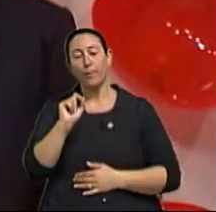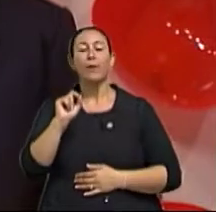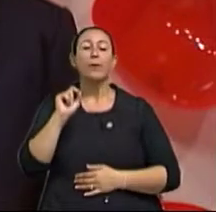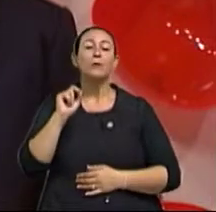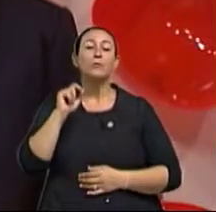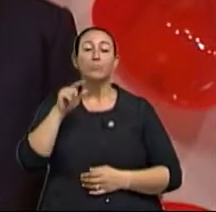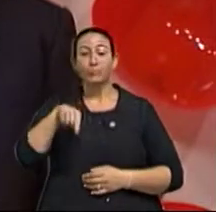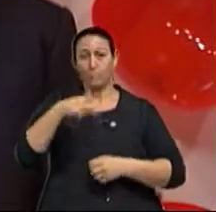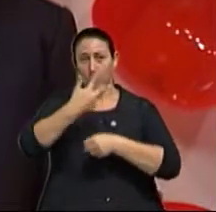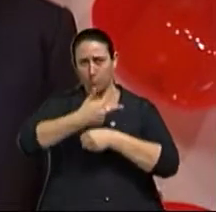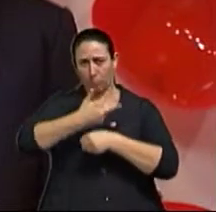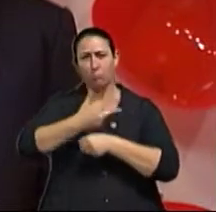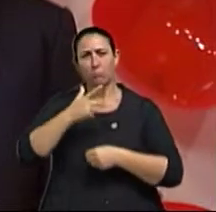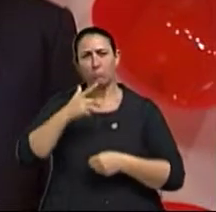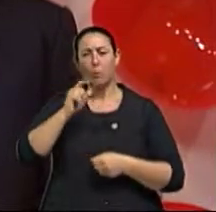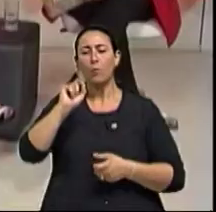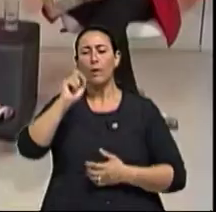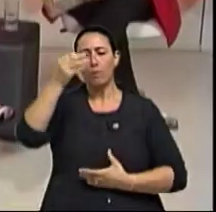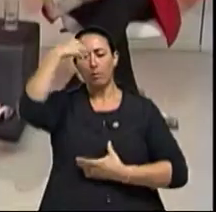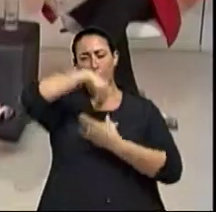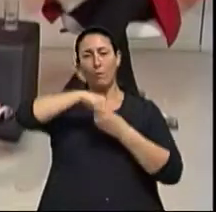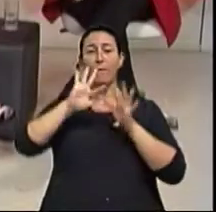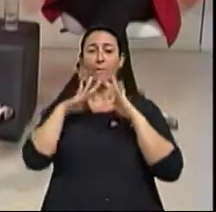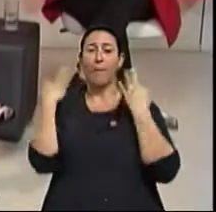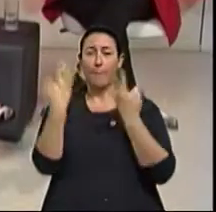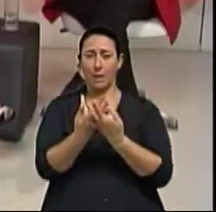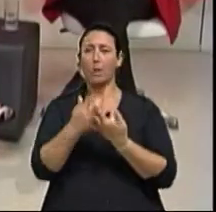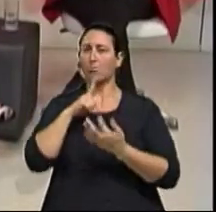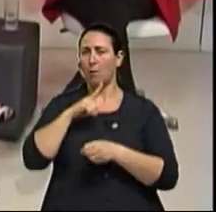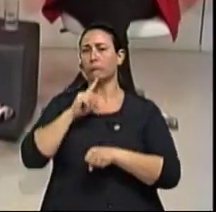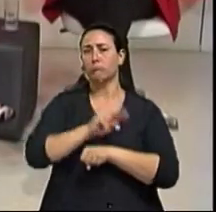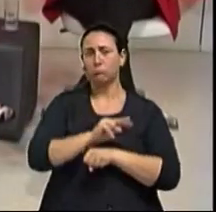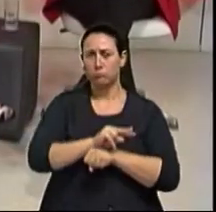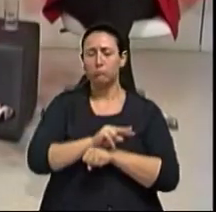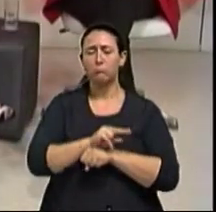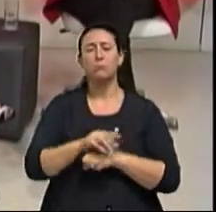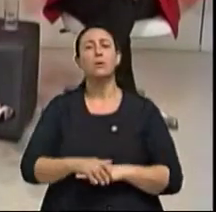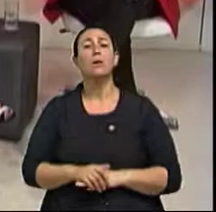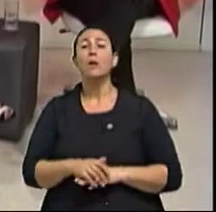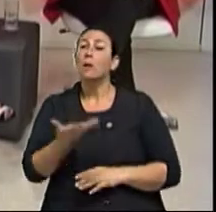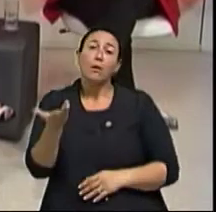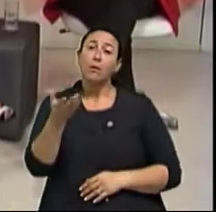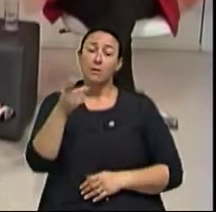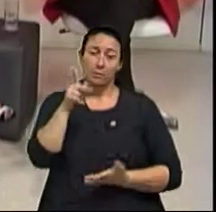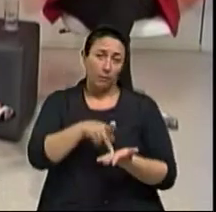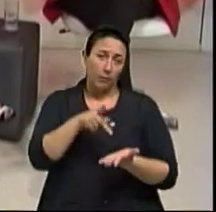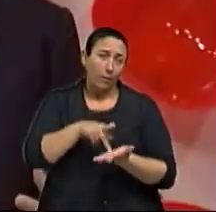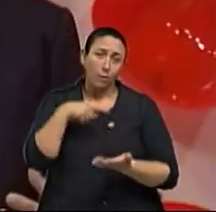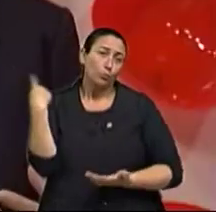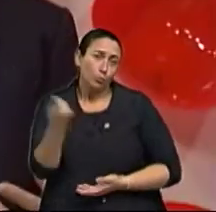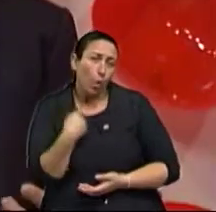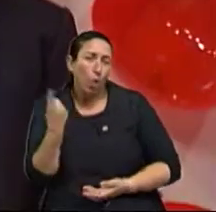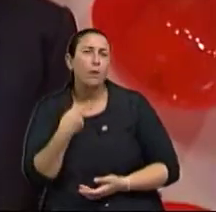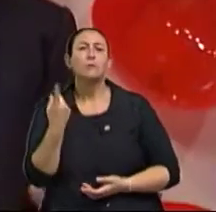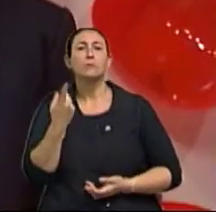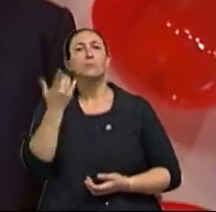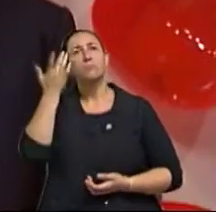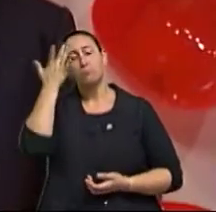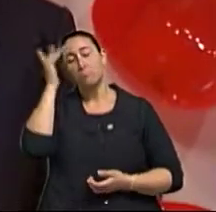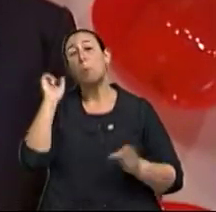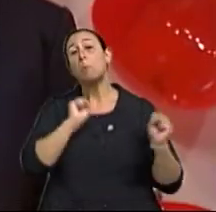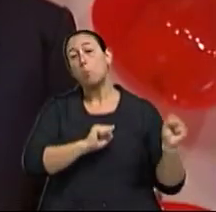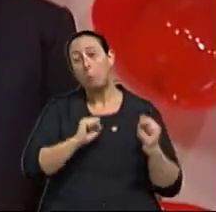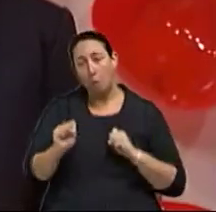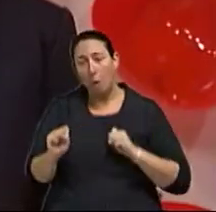dependente, né, é o seio da família, né? E, portanto, daí nós talvez devêssemos dar,